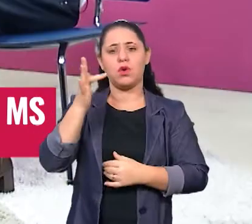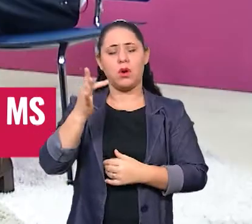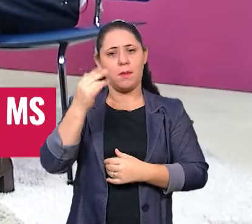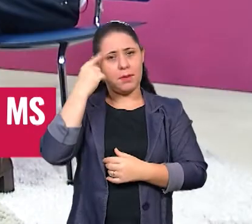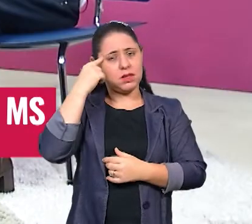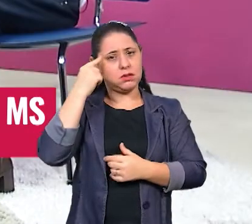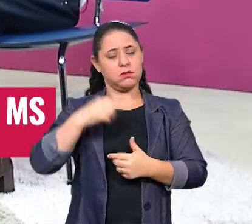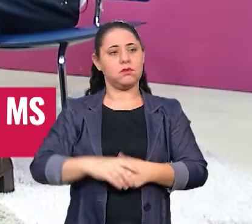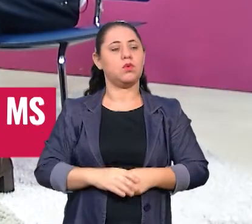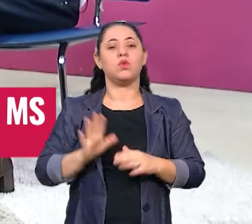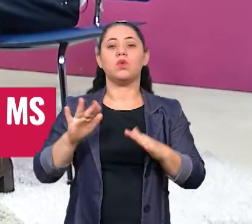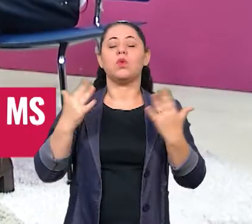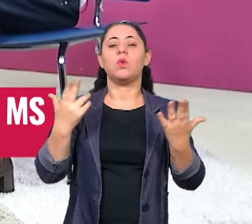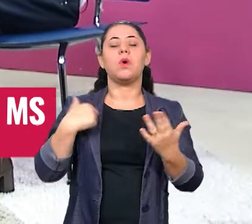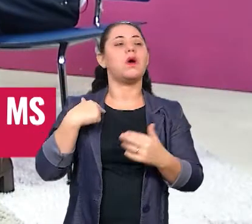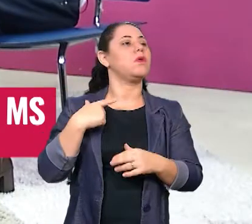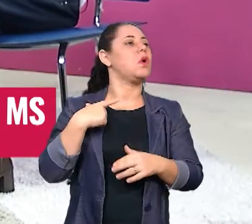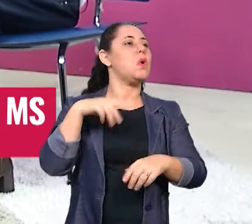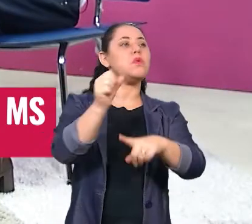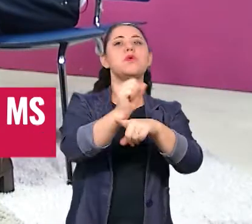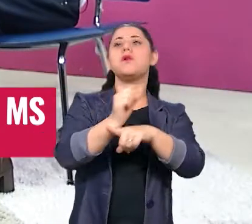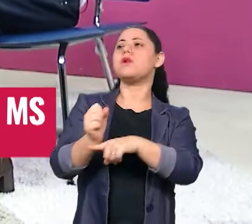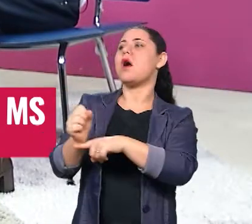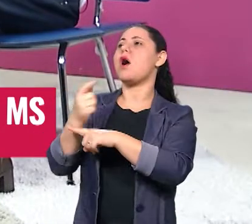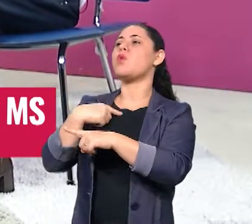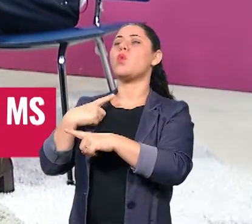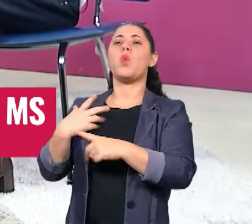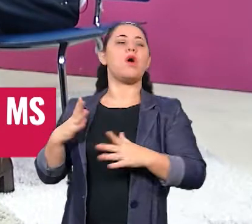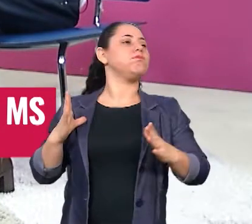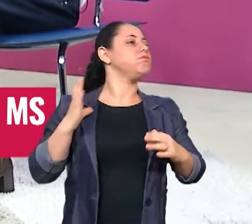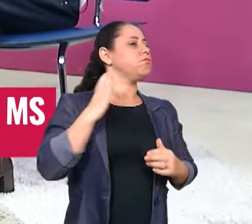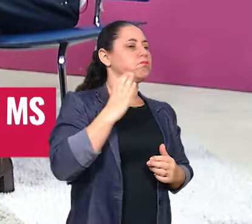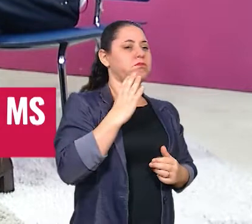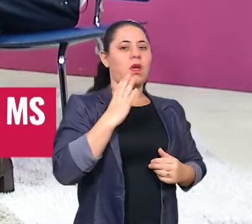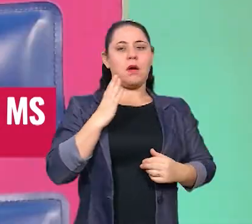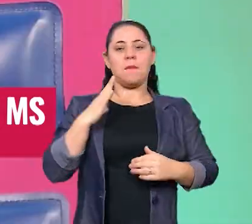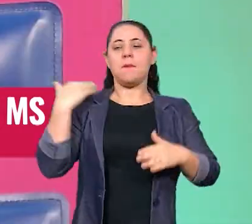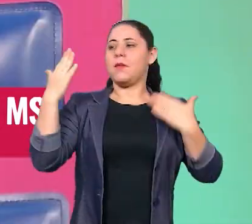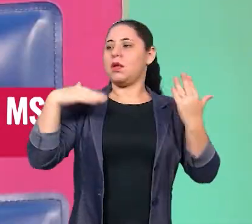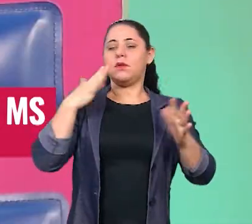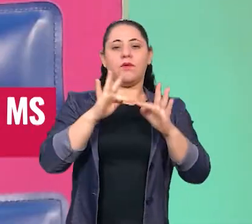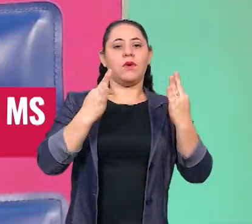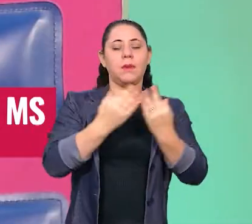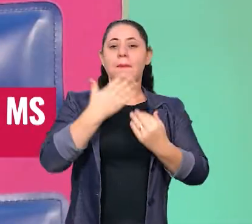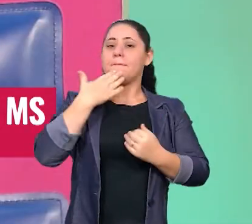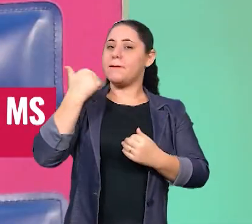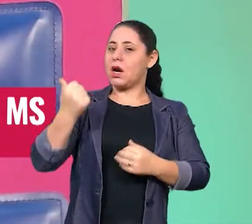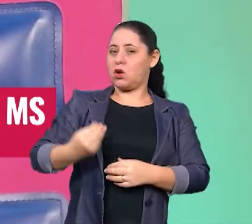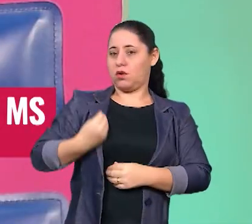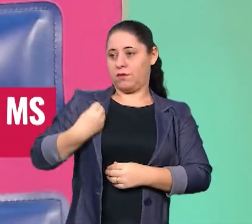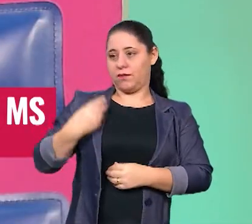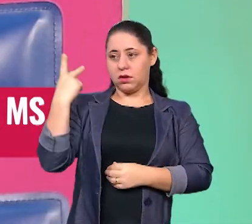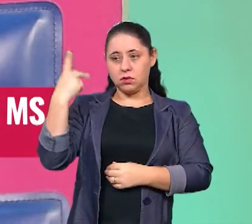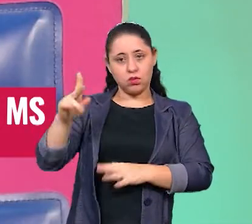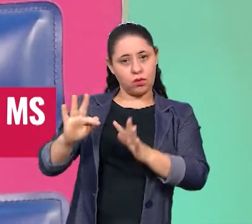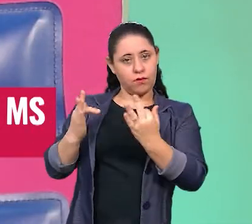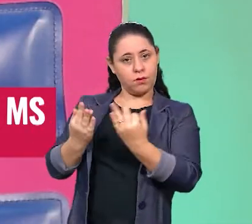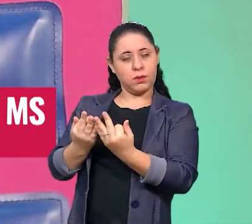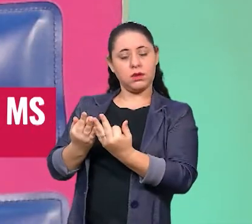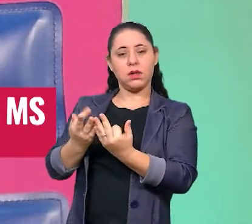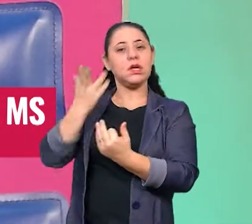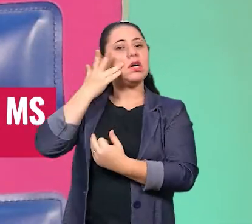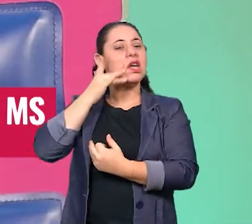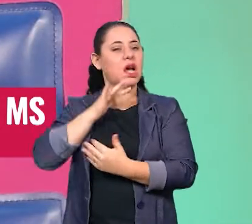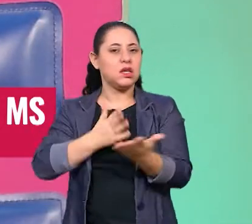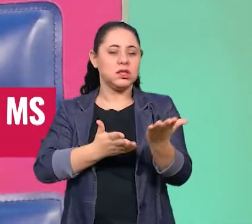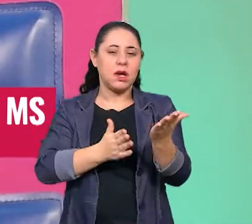é o carro, qual é o conversível que você quer ter para passear com a sua família, né? Melhorar a vida dos seus pais. Então, a criança da periferia, ela pensa desse